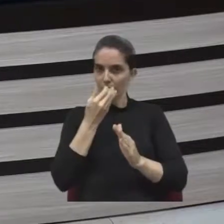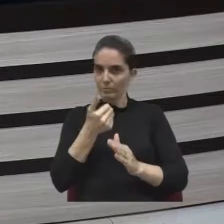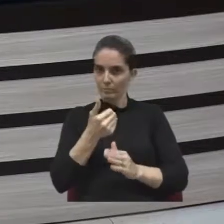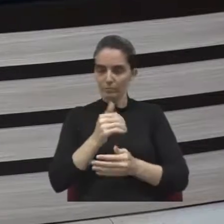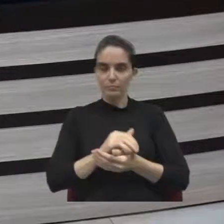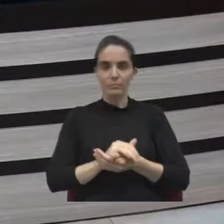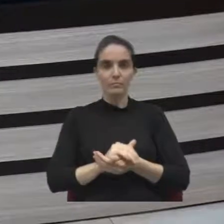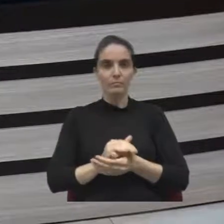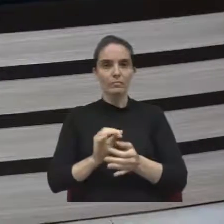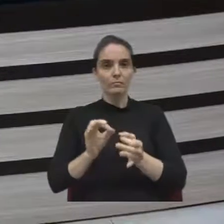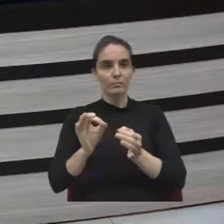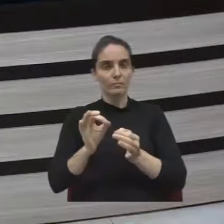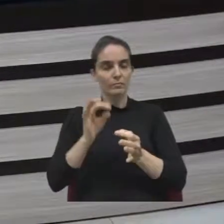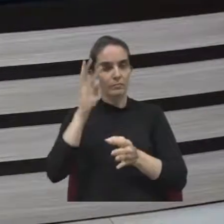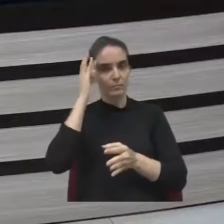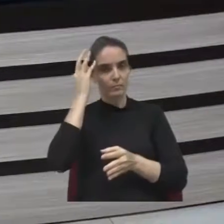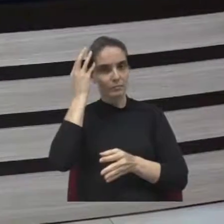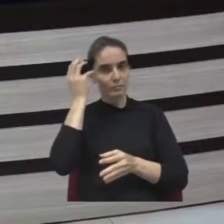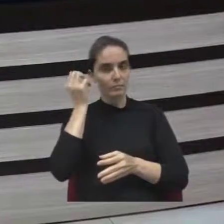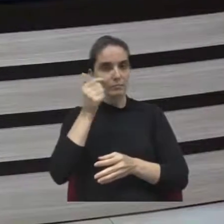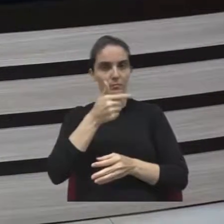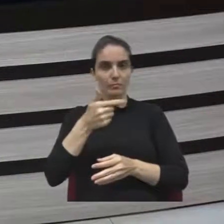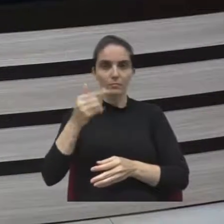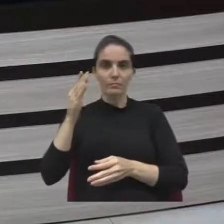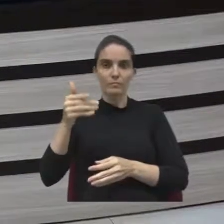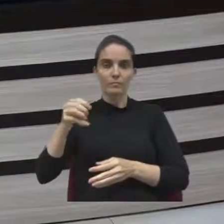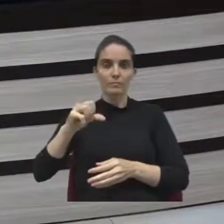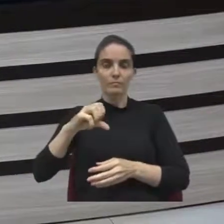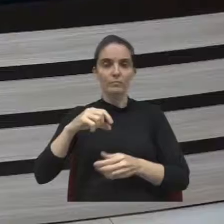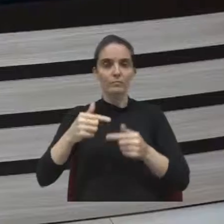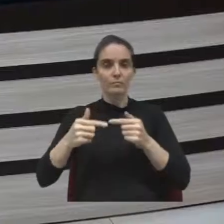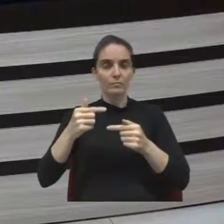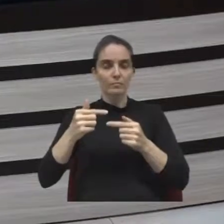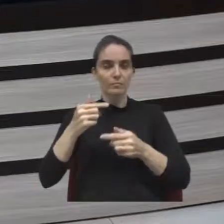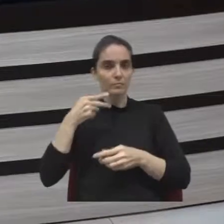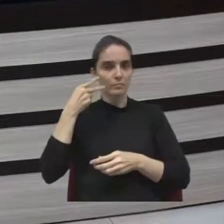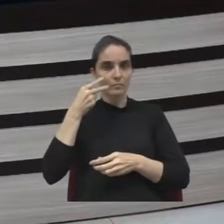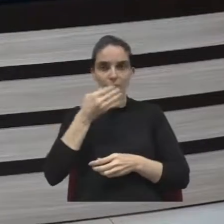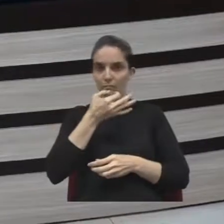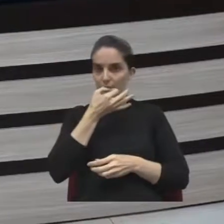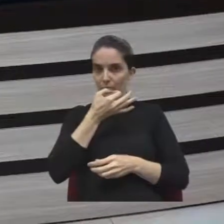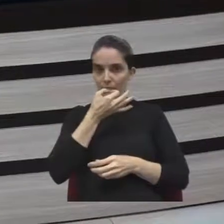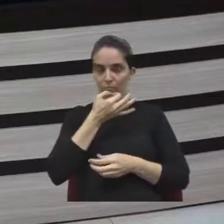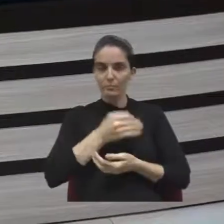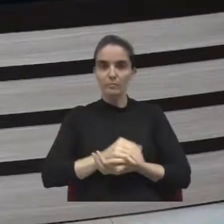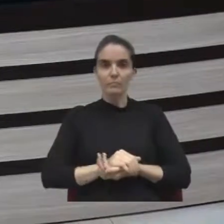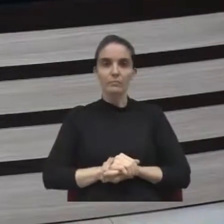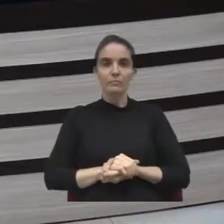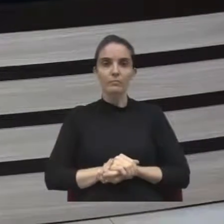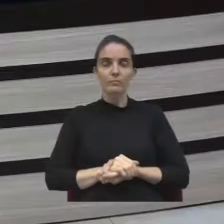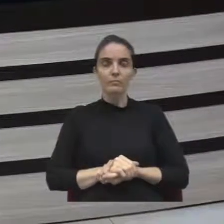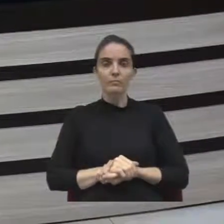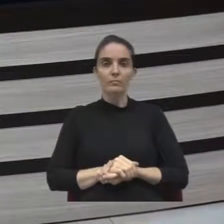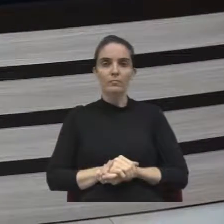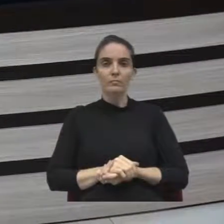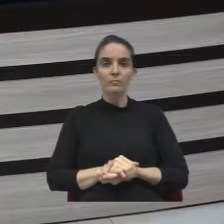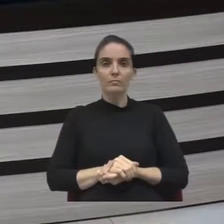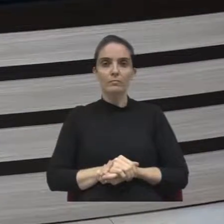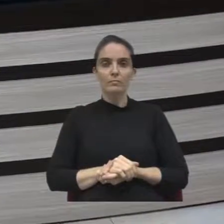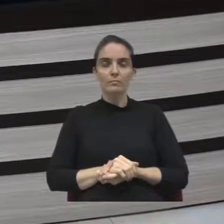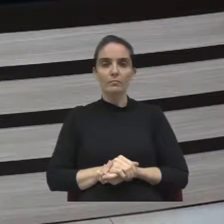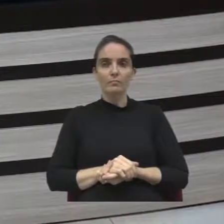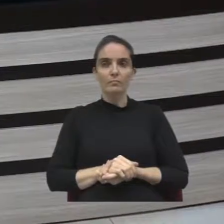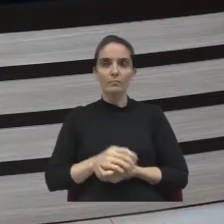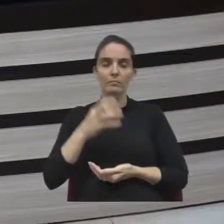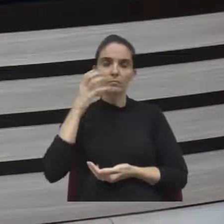de resolução número 22/18 está em discussão. Algum vereador deseja discutir? Eu desejo, senhor presidente. Para discutir o projeto, o